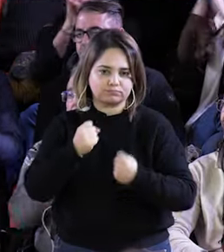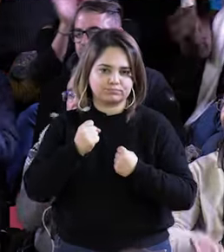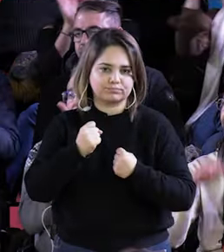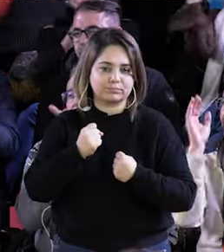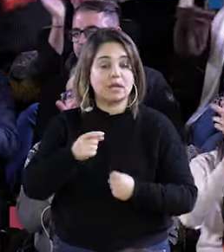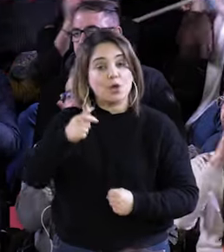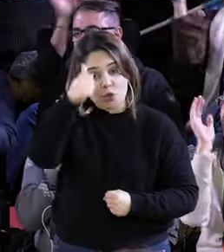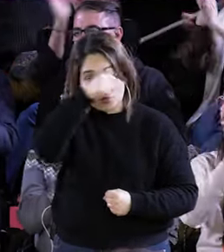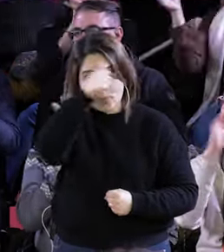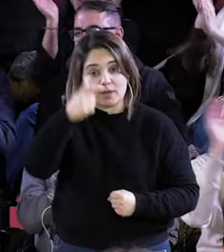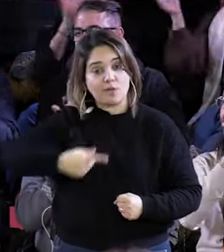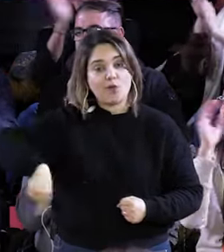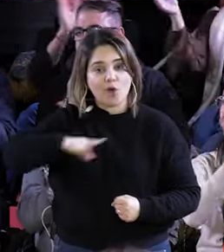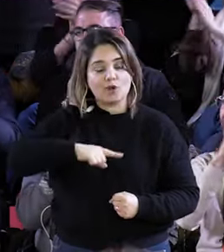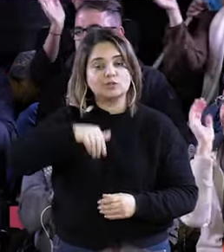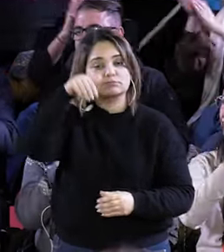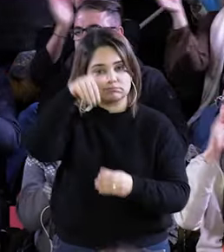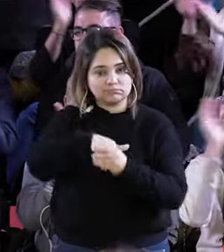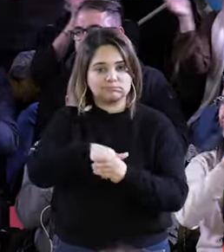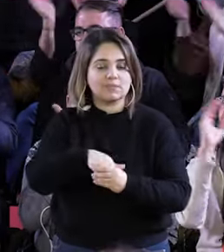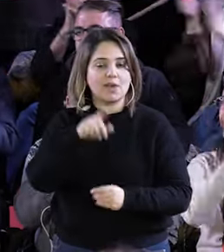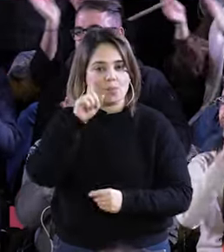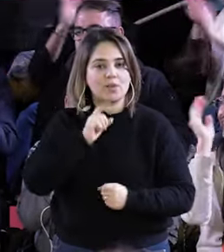domingo votamos como mulheres